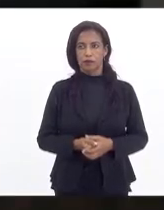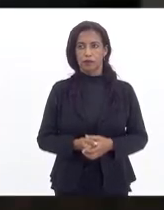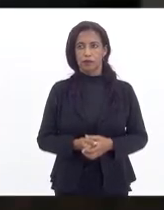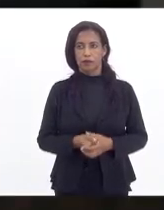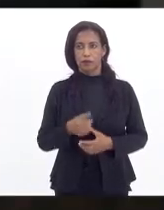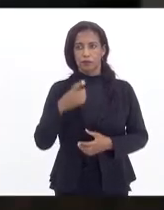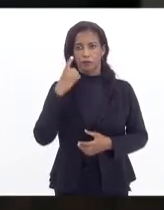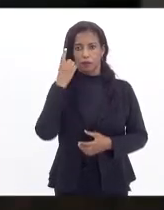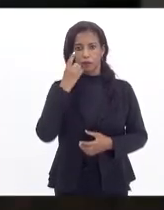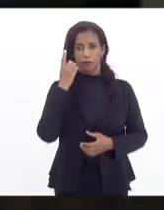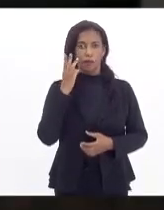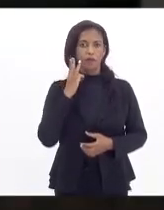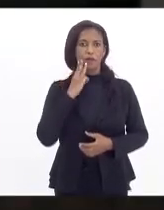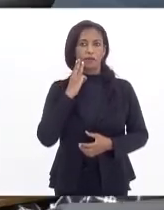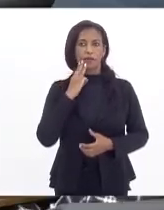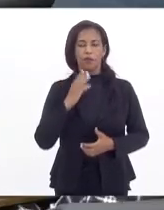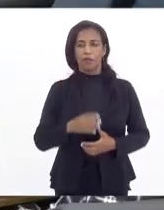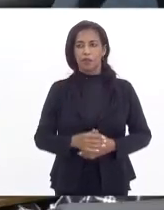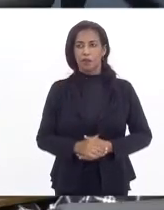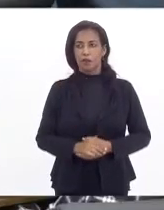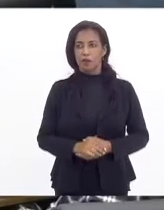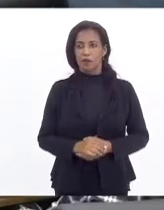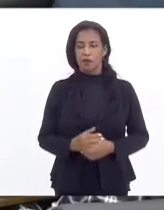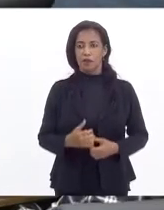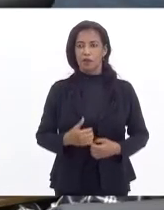Deputado Valdec Carneiro.